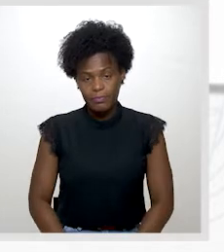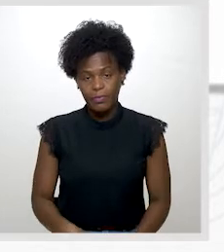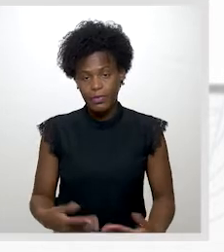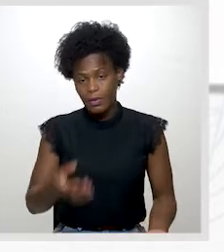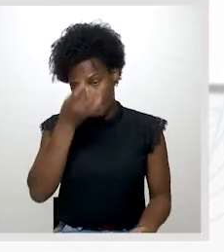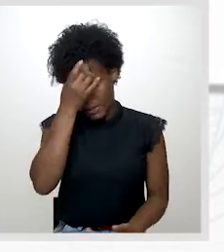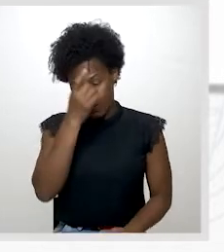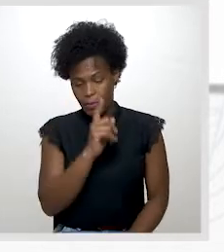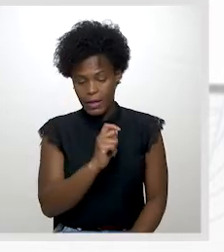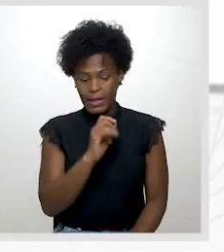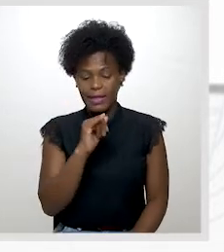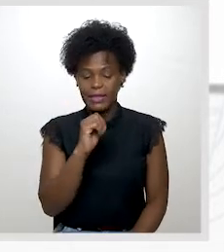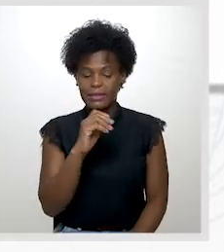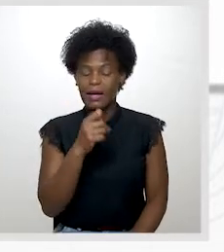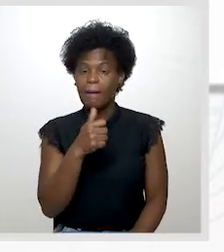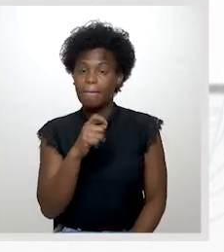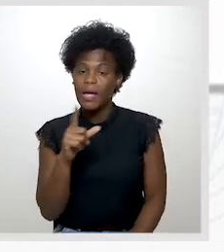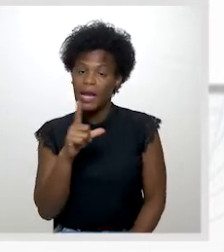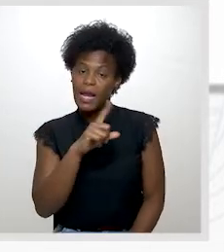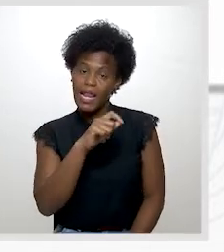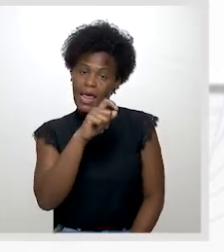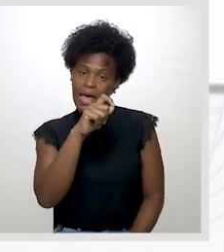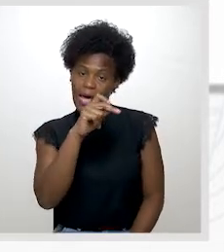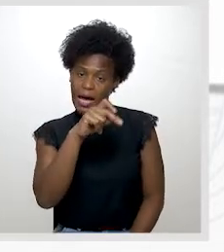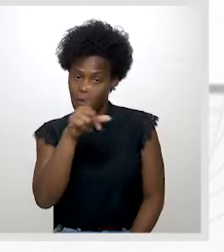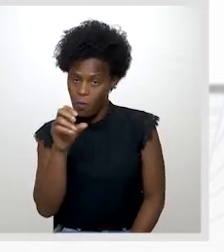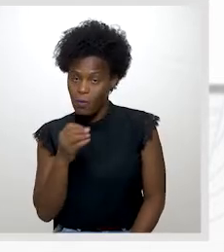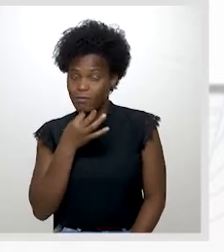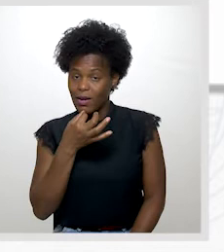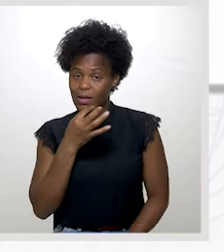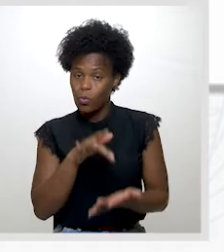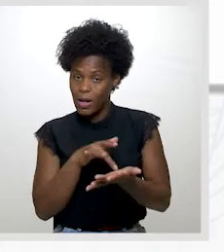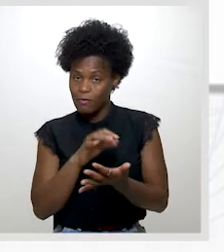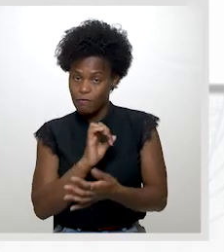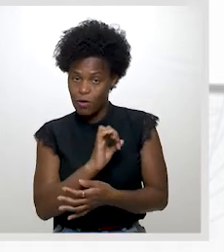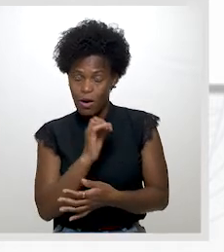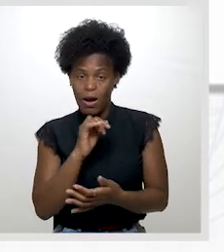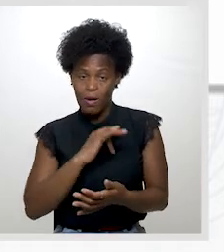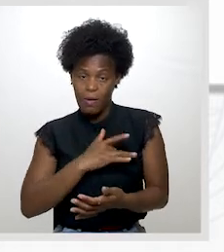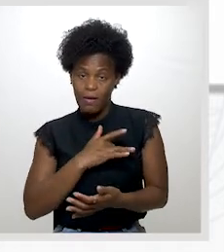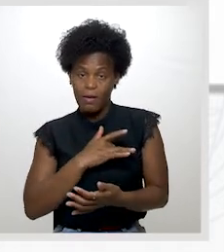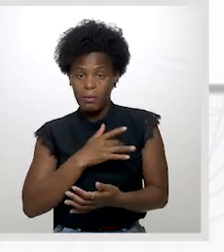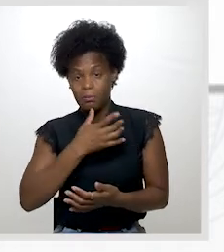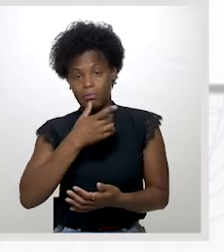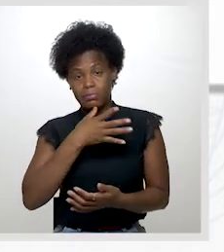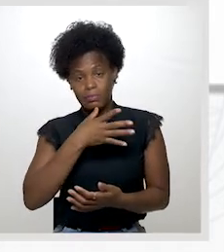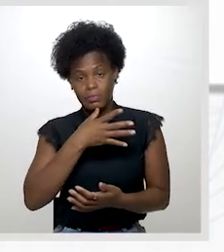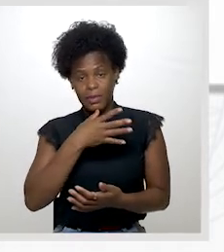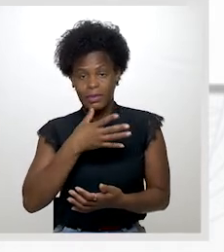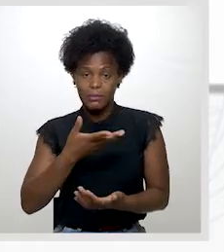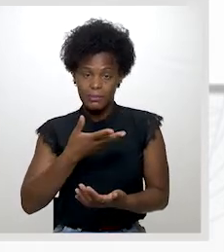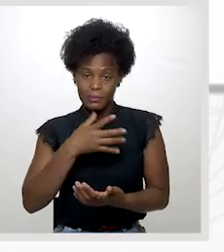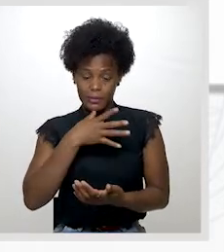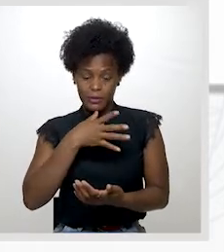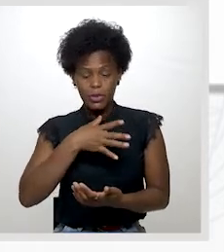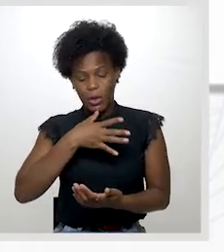Agora a opinião de Isabel Leão, que diz ainda sobre o romance e o narrador, caso específico.